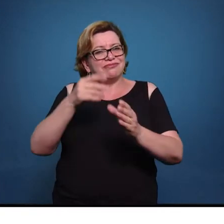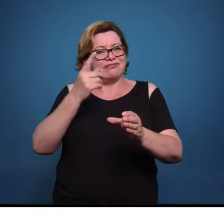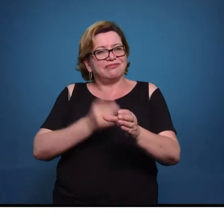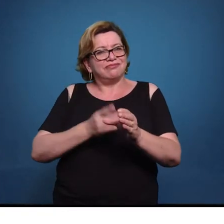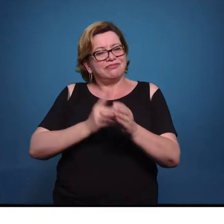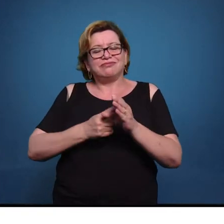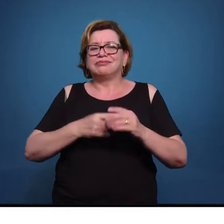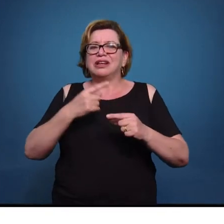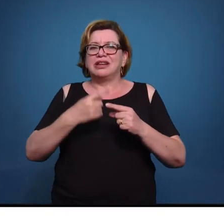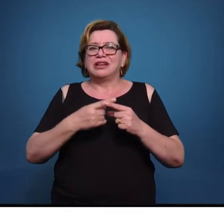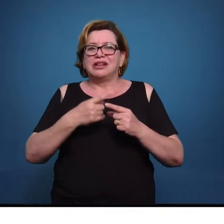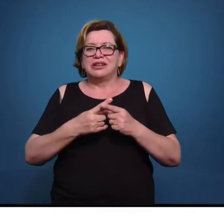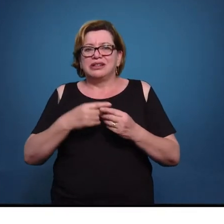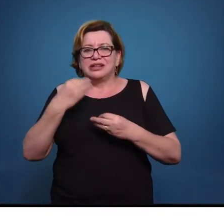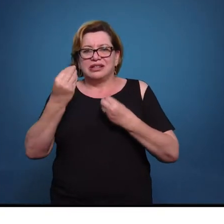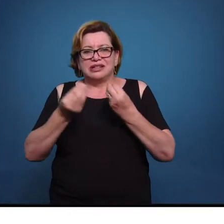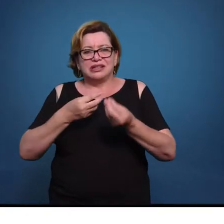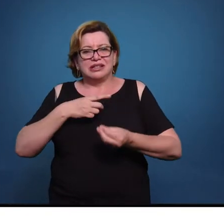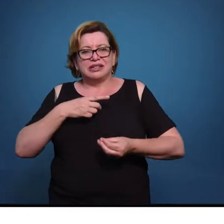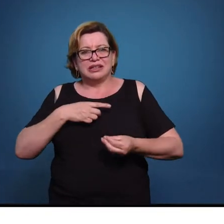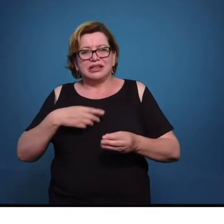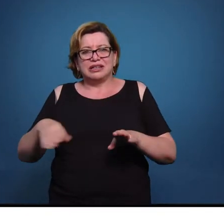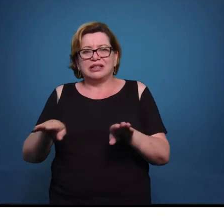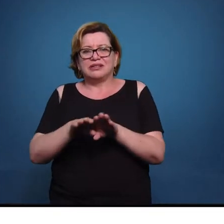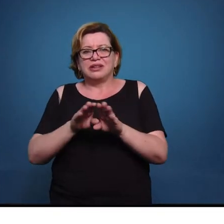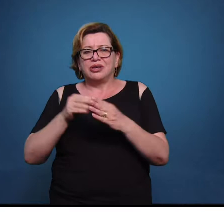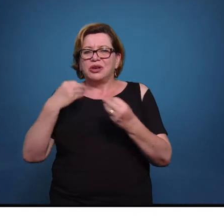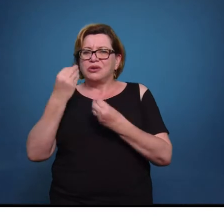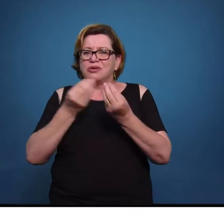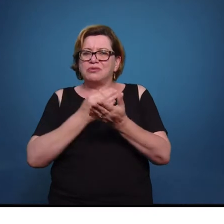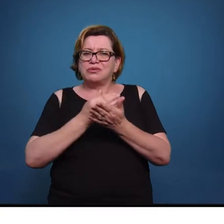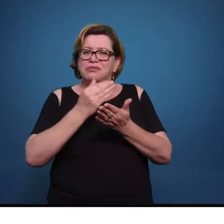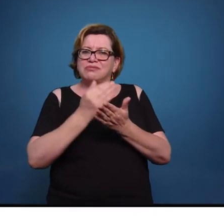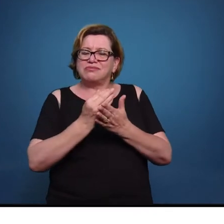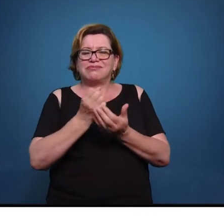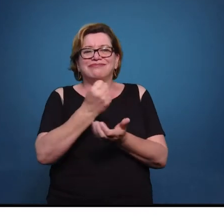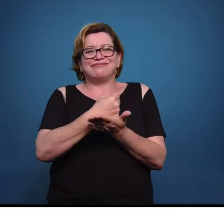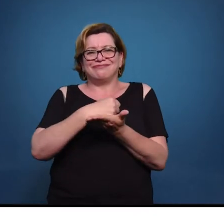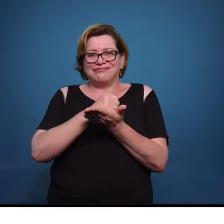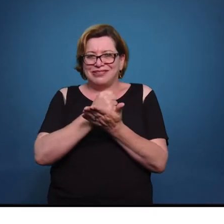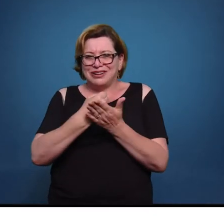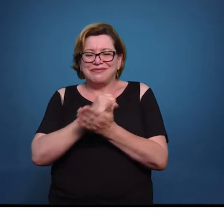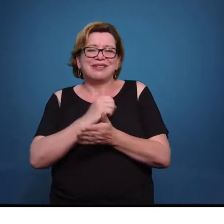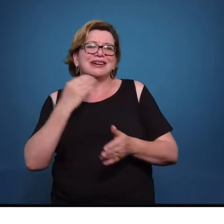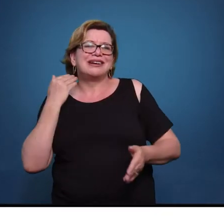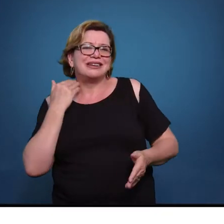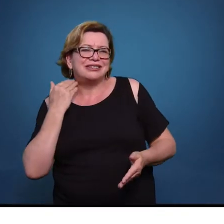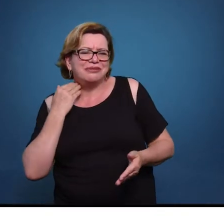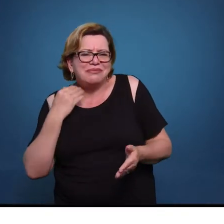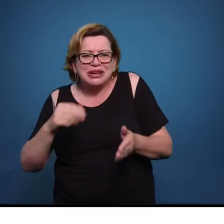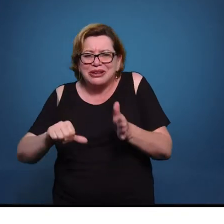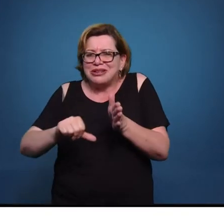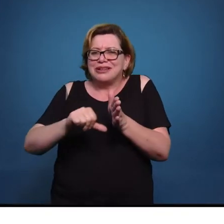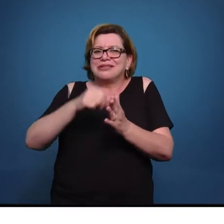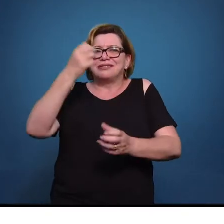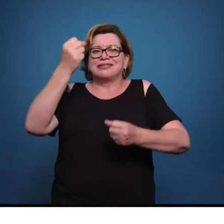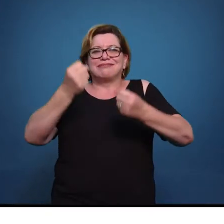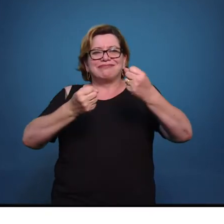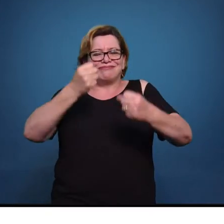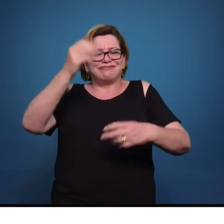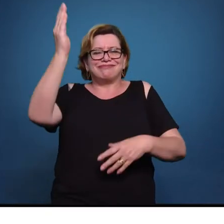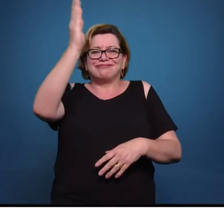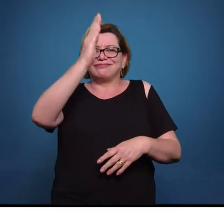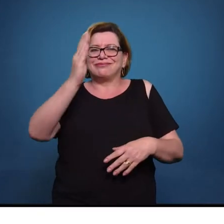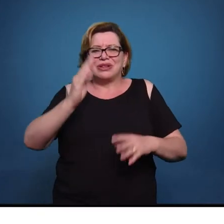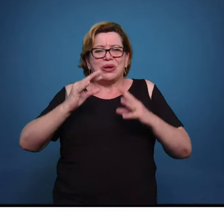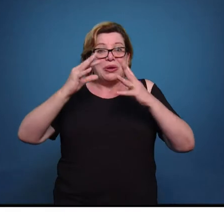geralmente pequenas vilas naquele momento, a chegada das farmácias, das casas bancárias, dos primeiros automóveis, enfim, todos esses